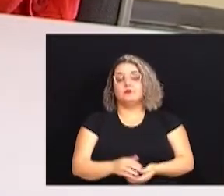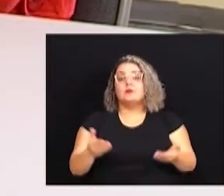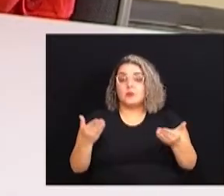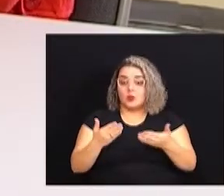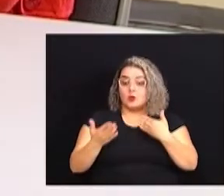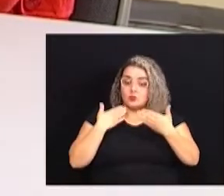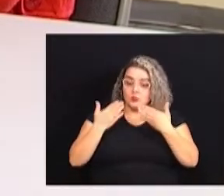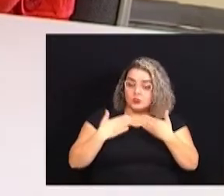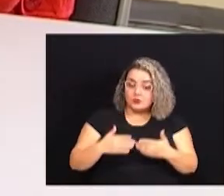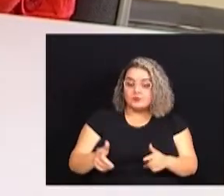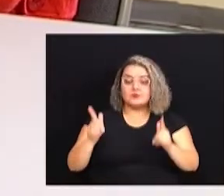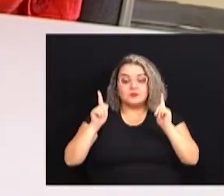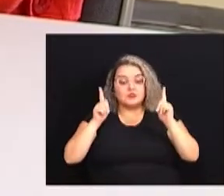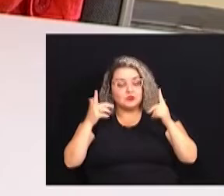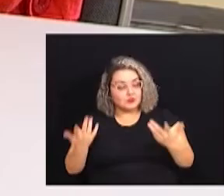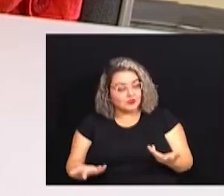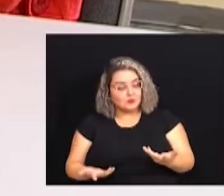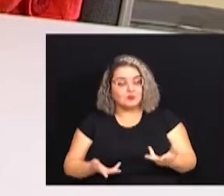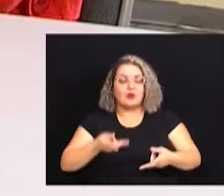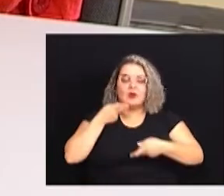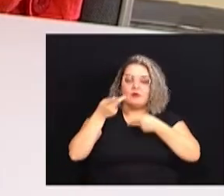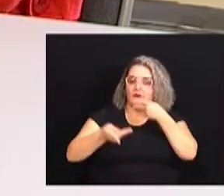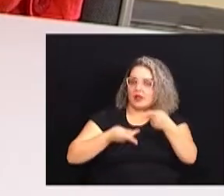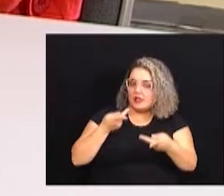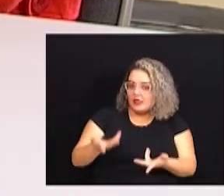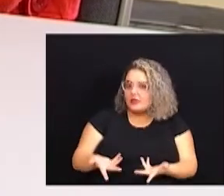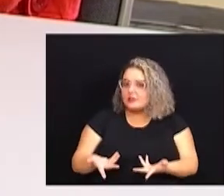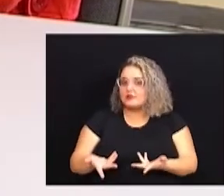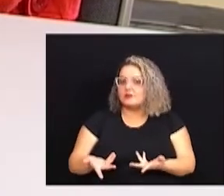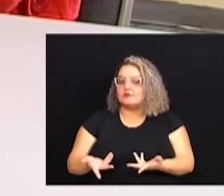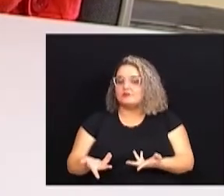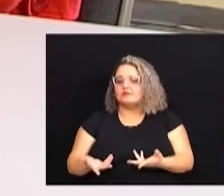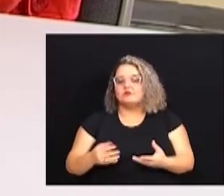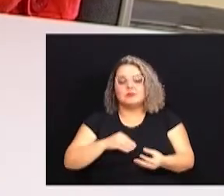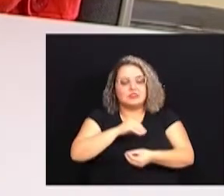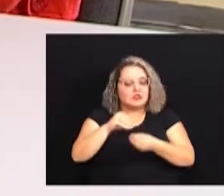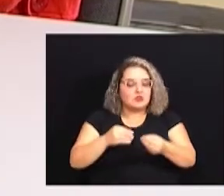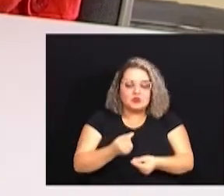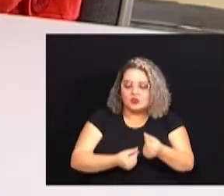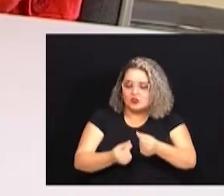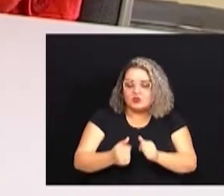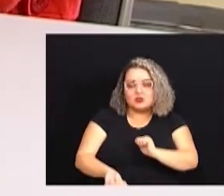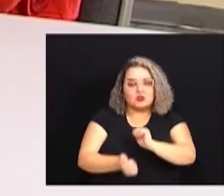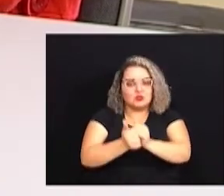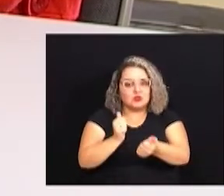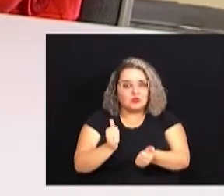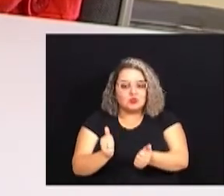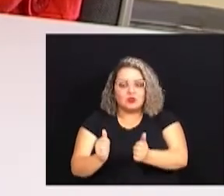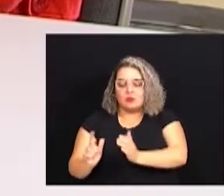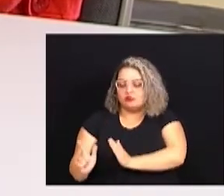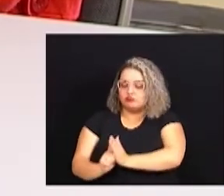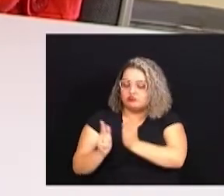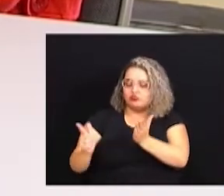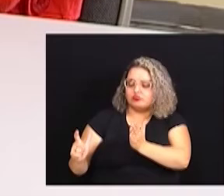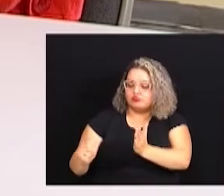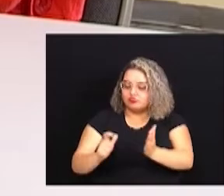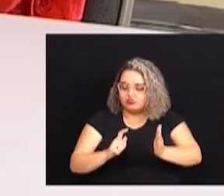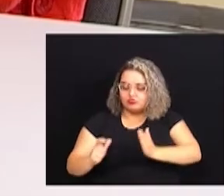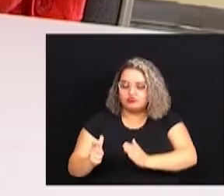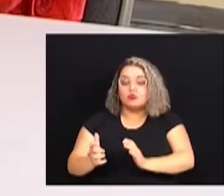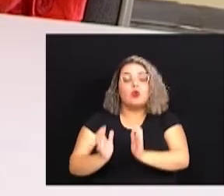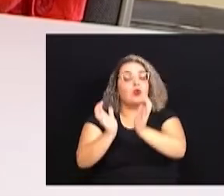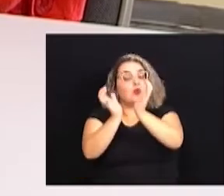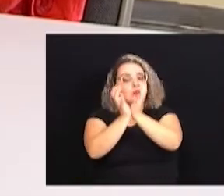lá. Hoje foi um bate-papo divertido, misturamos todos os assuntos, economia, esporte, álbum